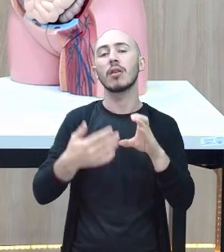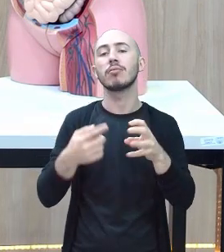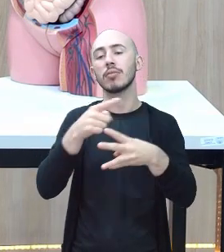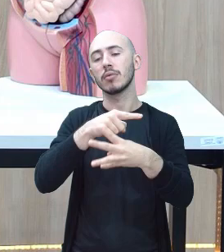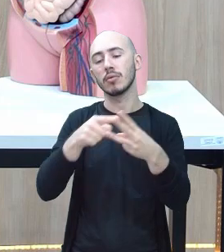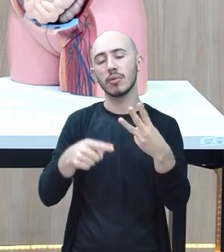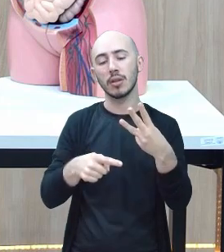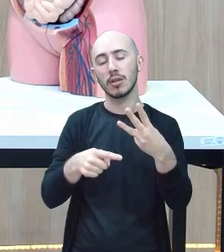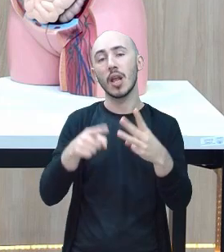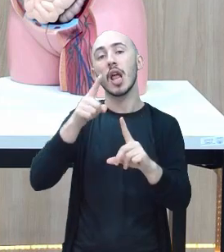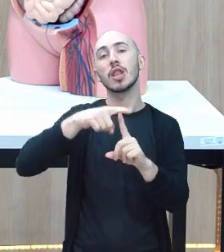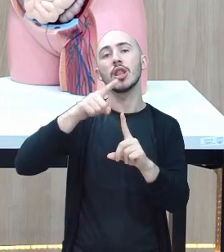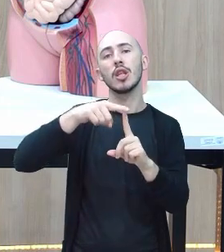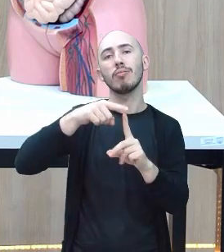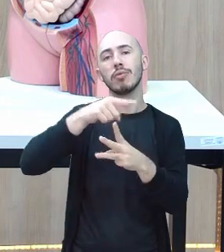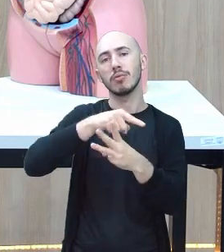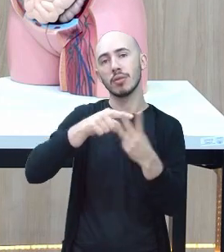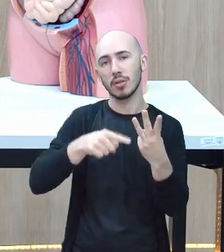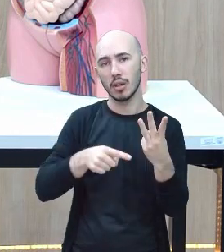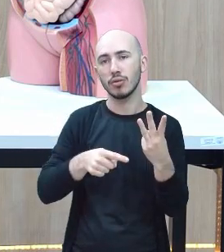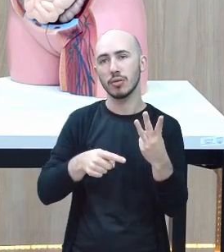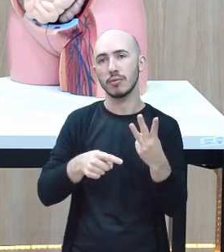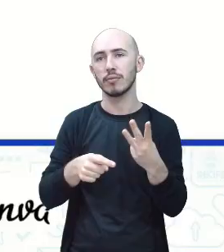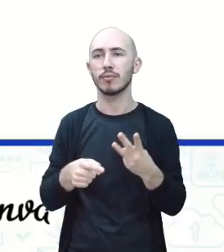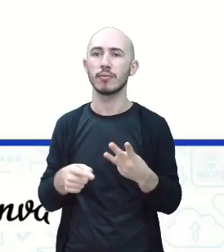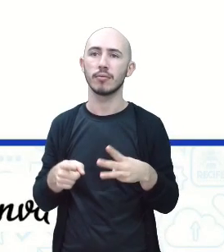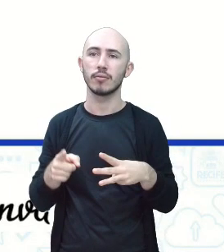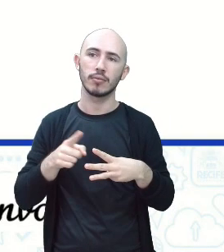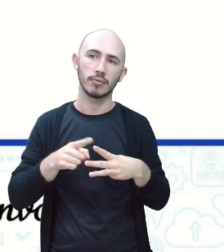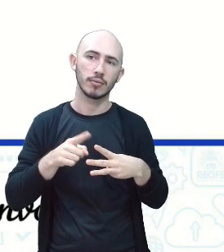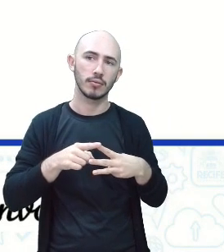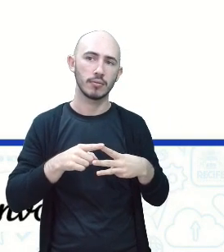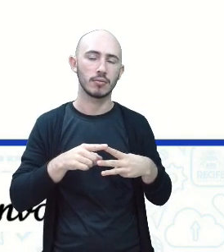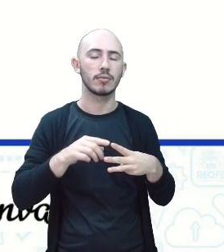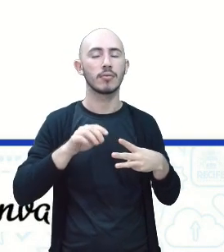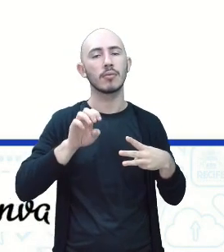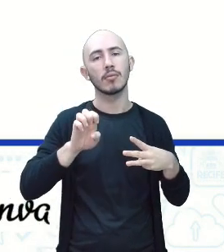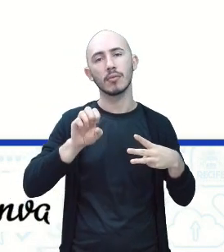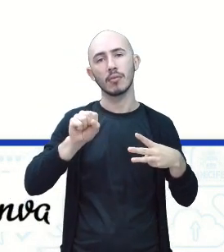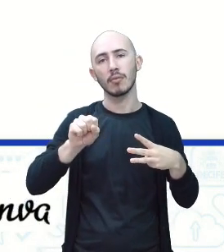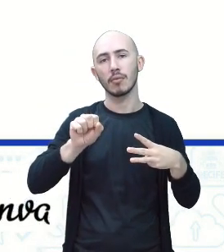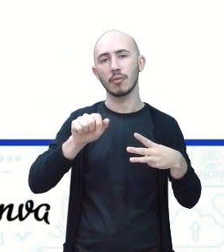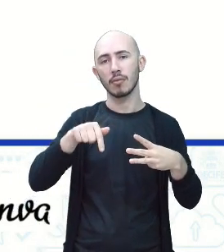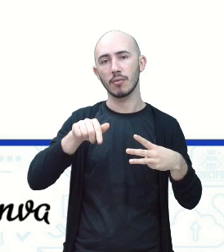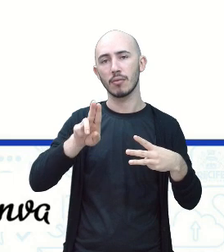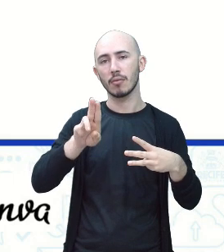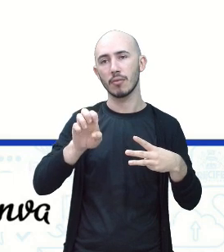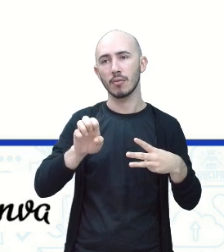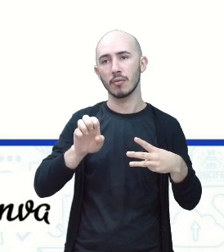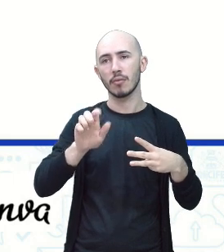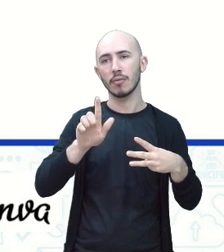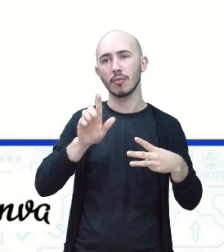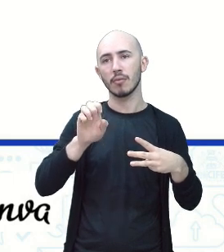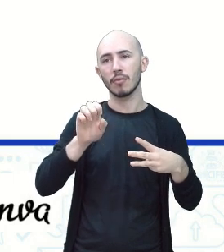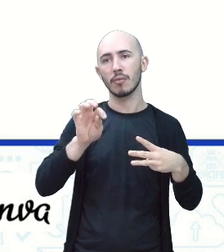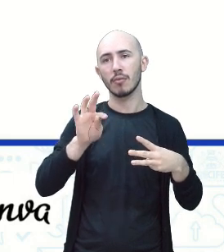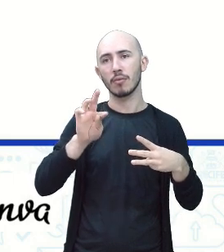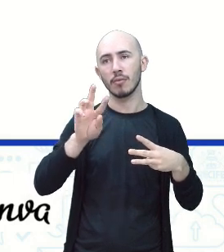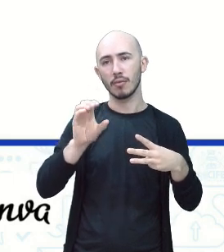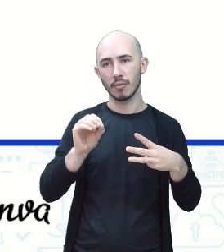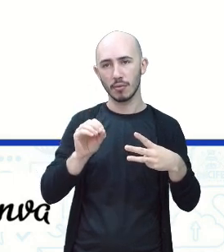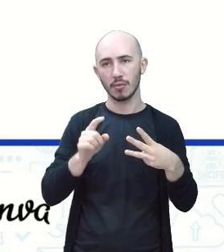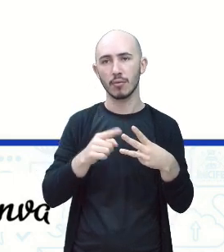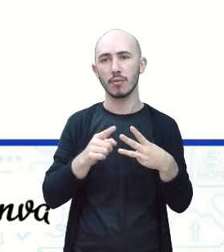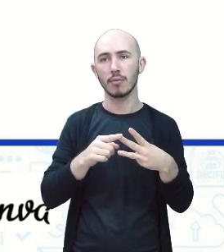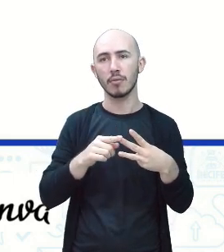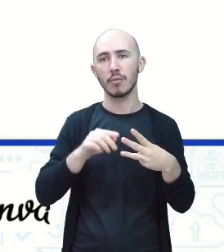3 tipos. Tecido estriado esquelético, né? O tecido muscular estriado esquelético, o